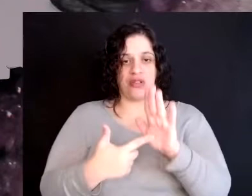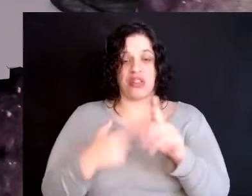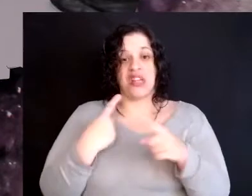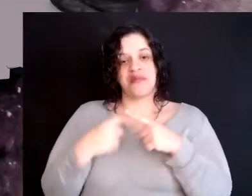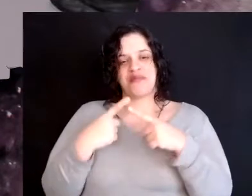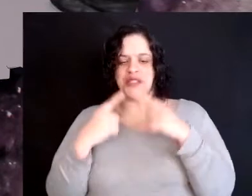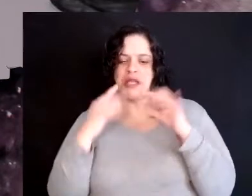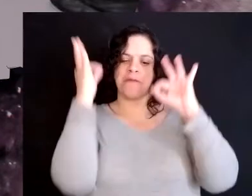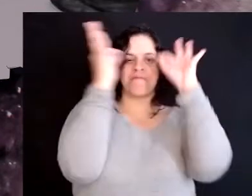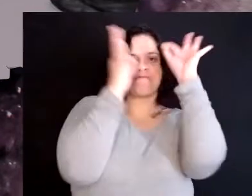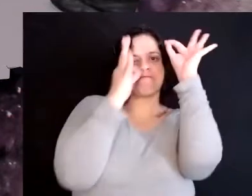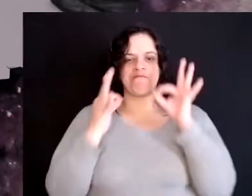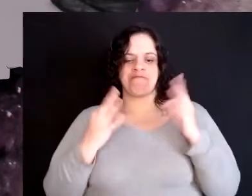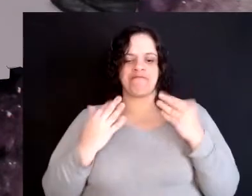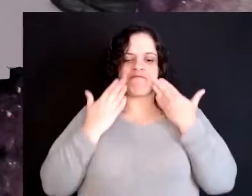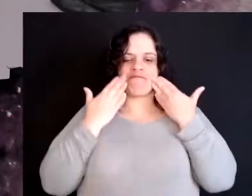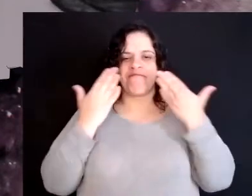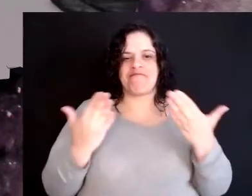perde nas aparências